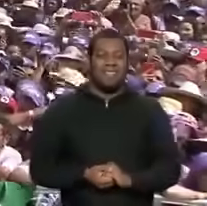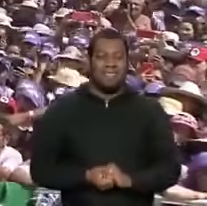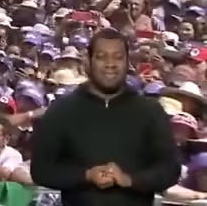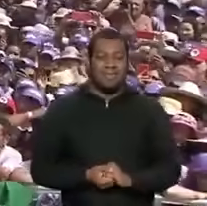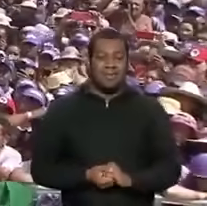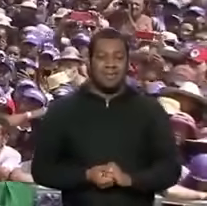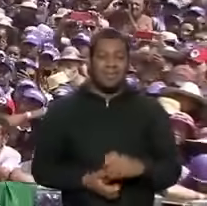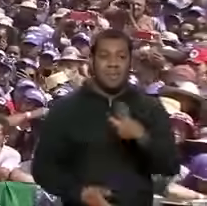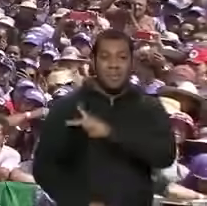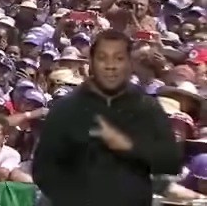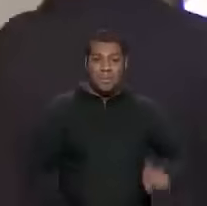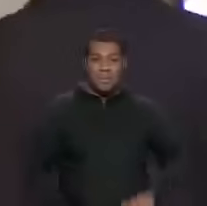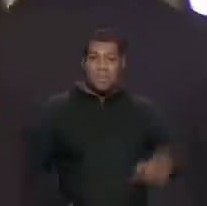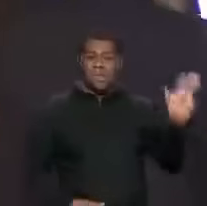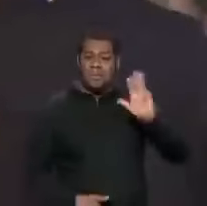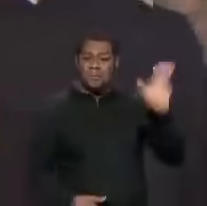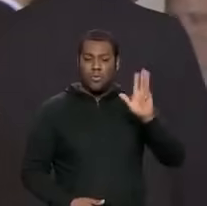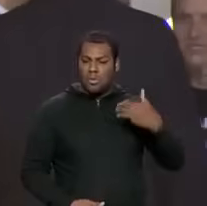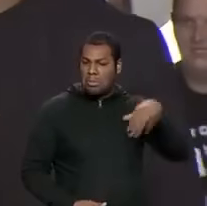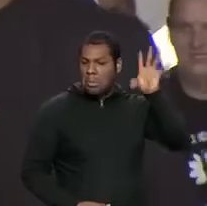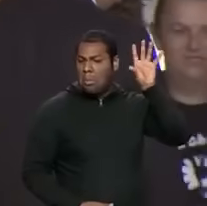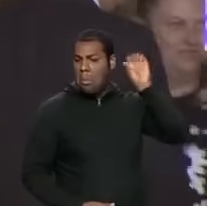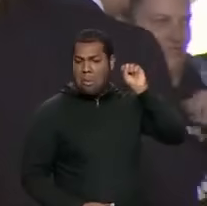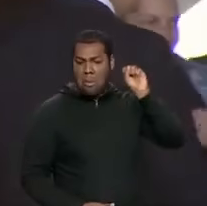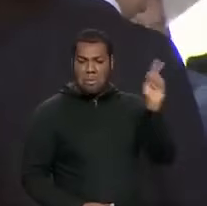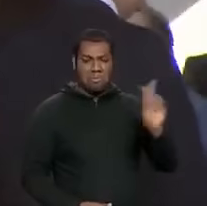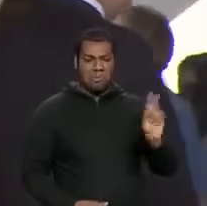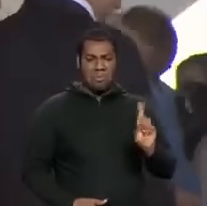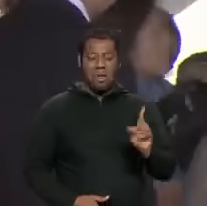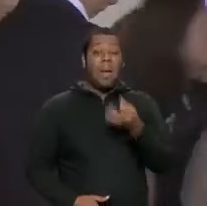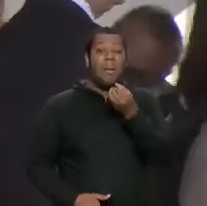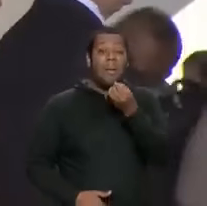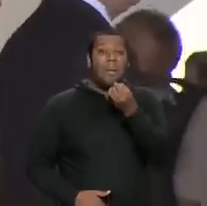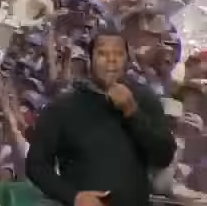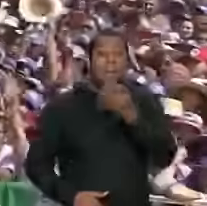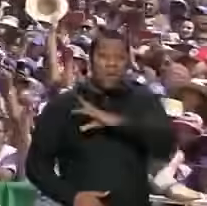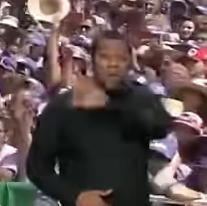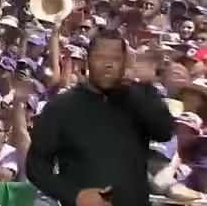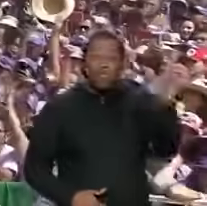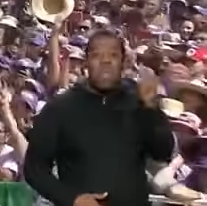o presidente Lula não ouviu Bom dia Margaridas